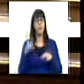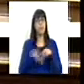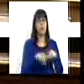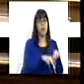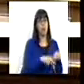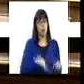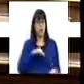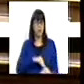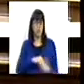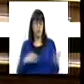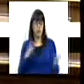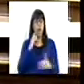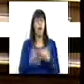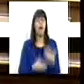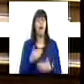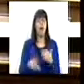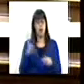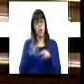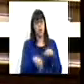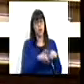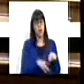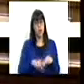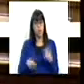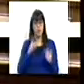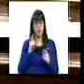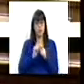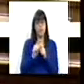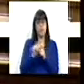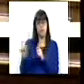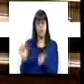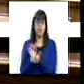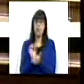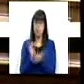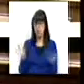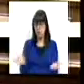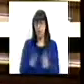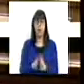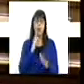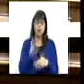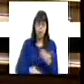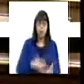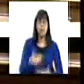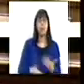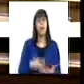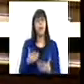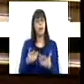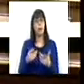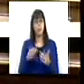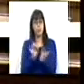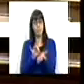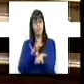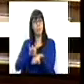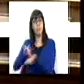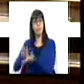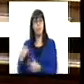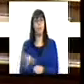cortes salariais, continuariam os cortes nas prestações sociais, continuariam os